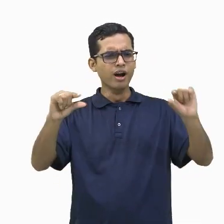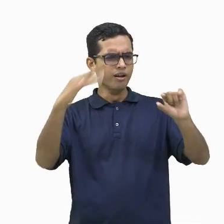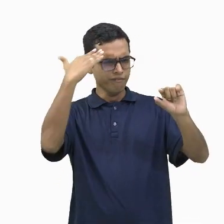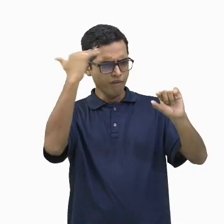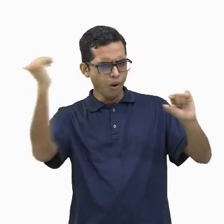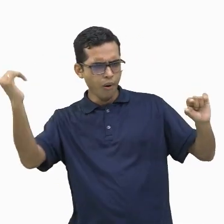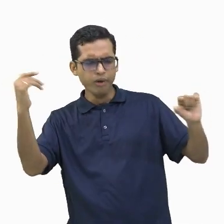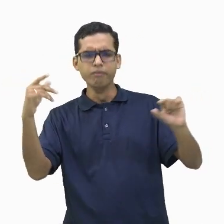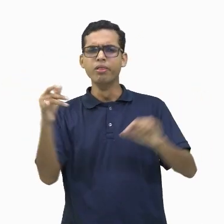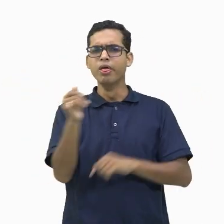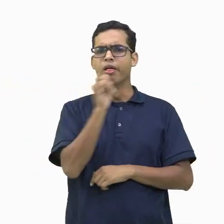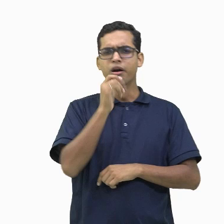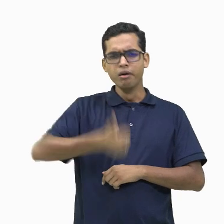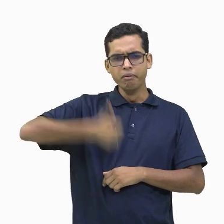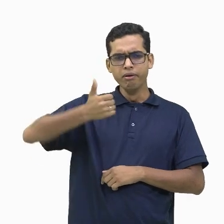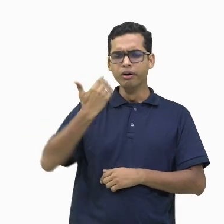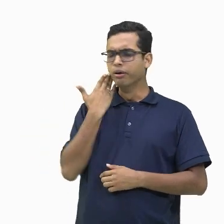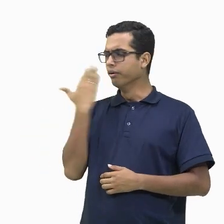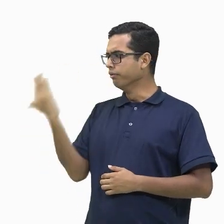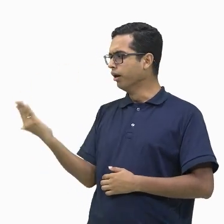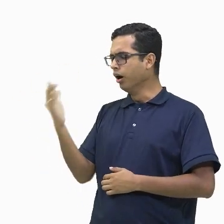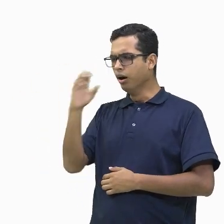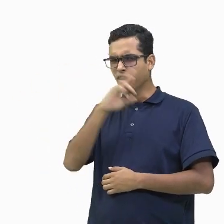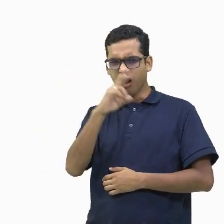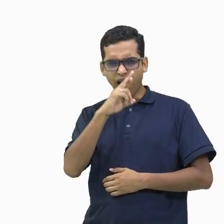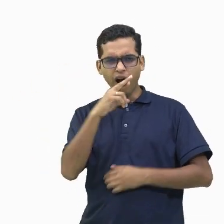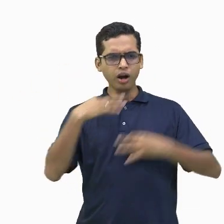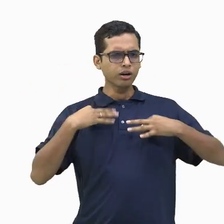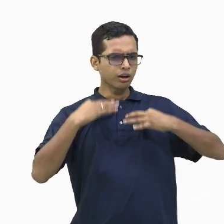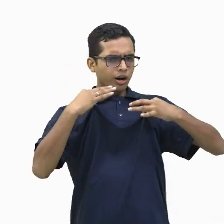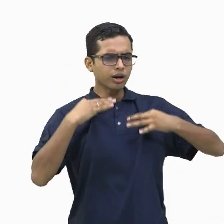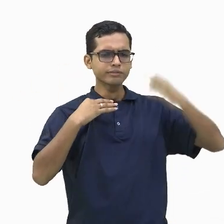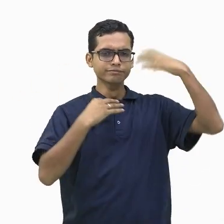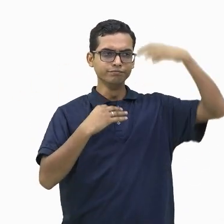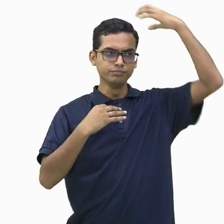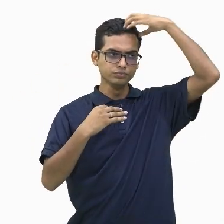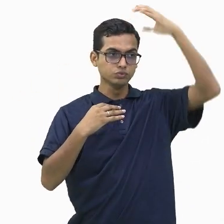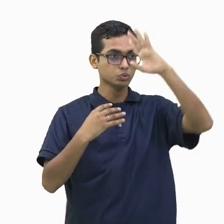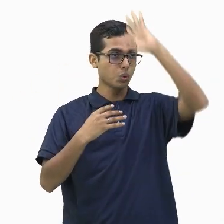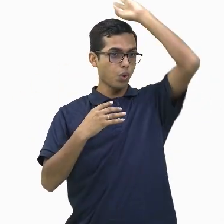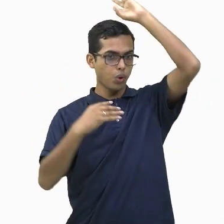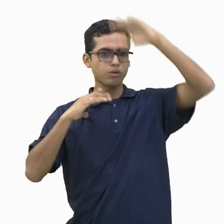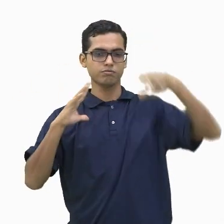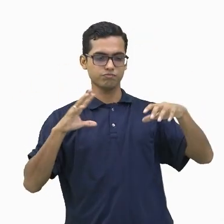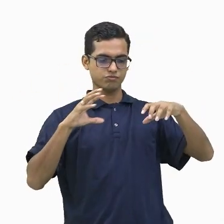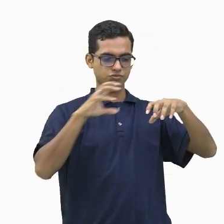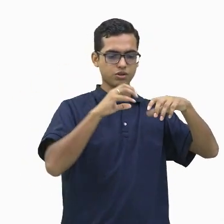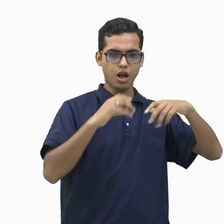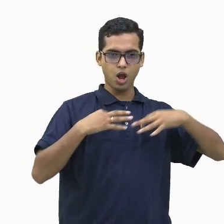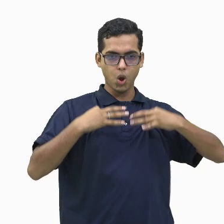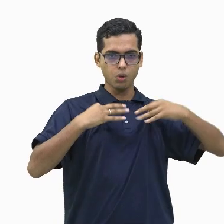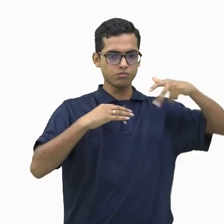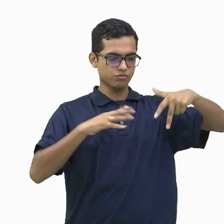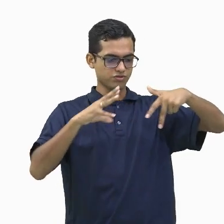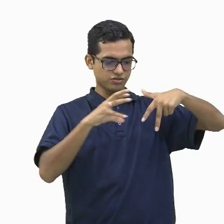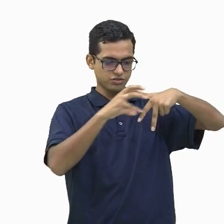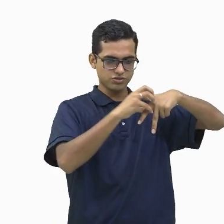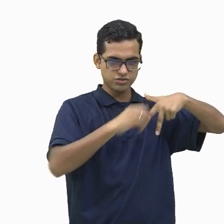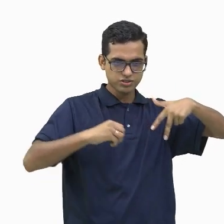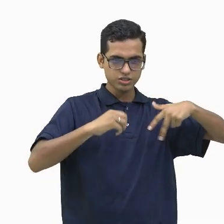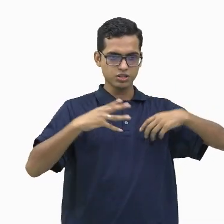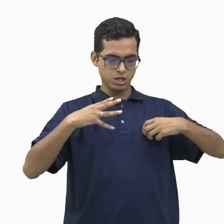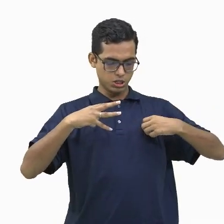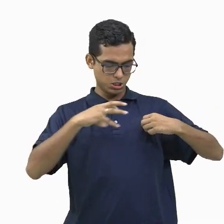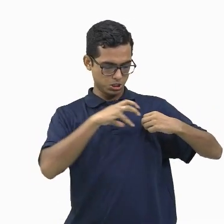nunca ouviu o rato roeu a roupa do rei de Roma? Temos aí a repetição do som de R, né? Consoante R. Ou